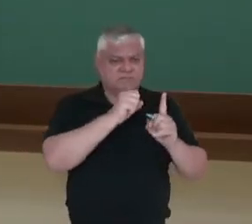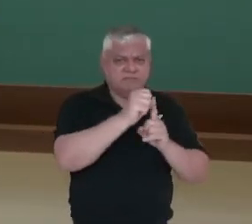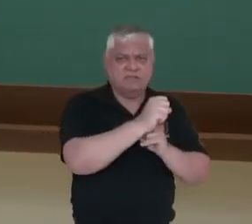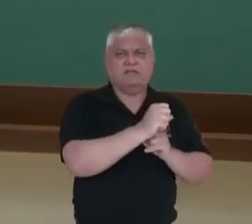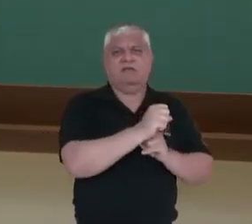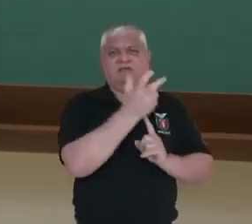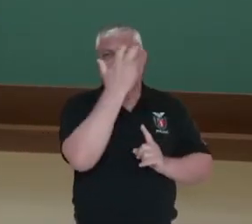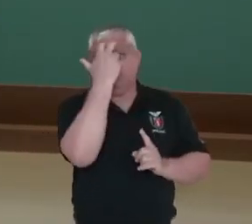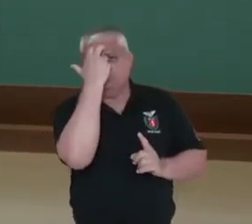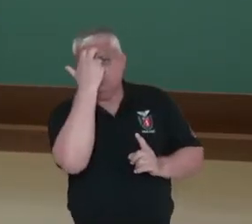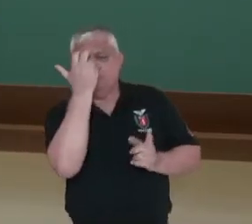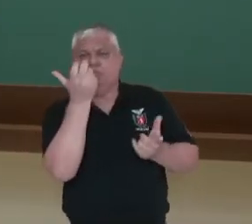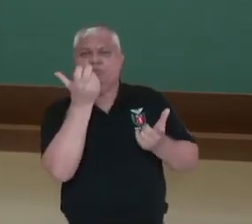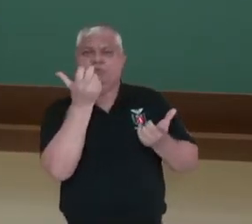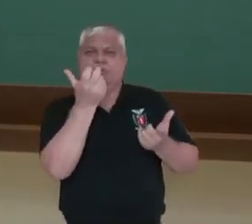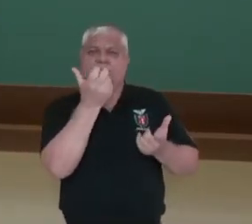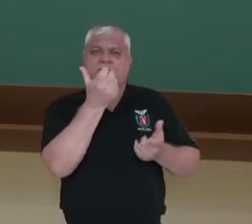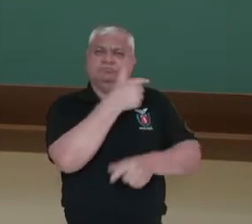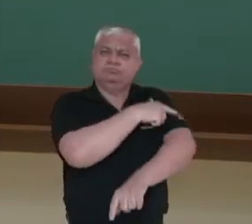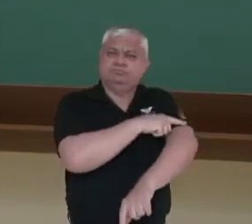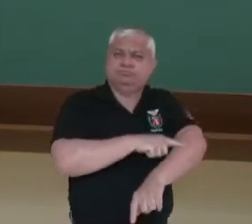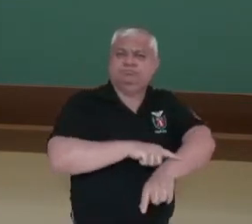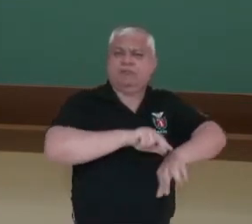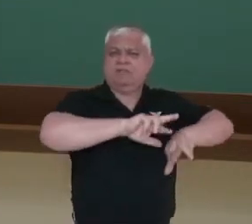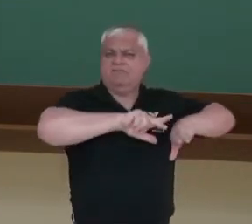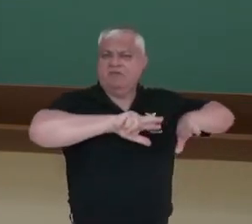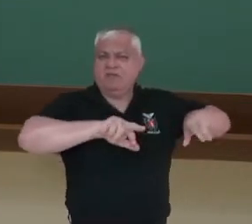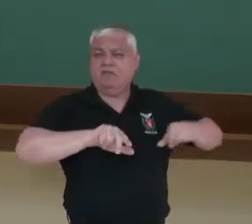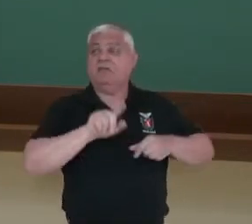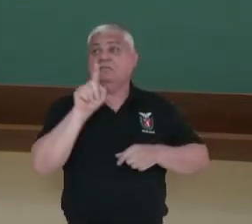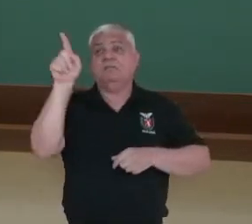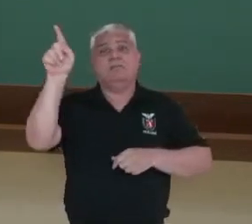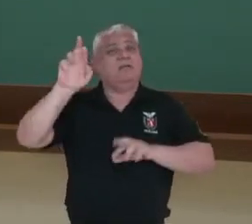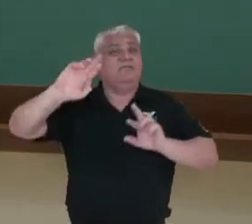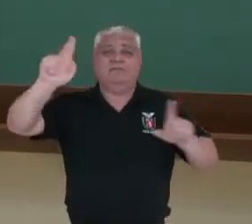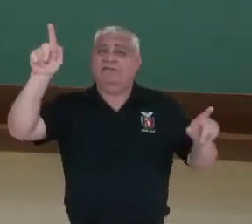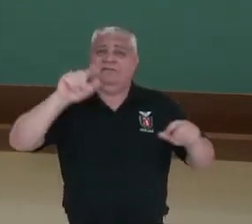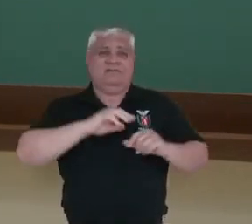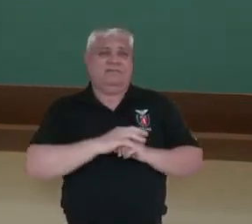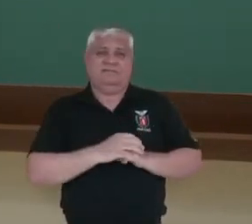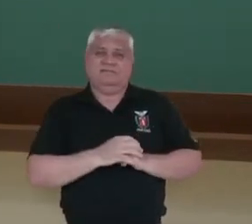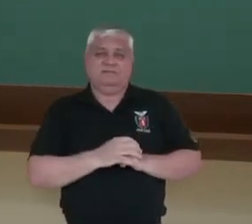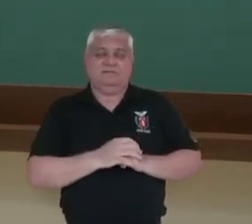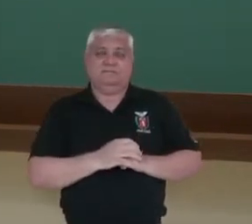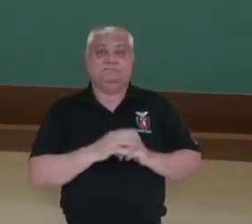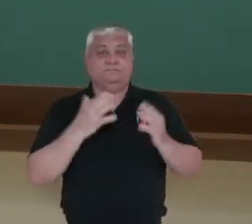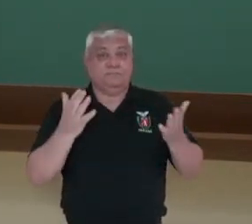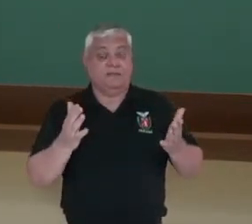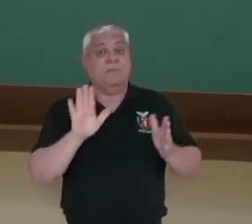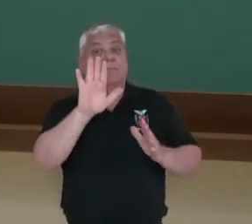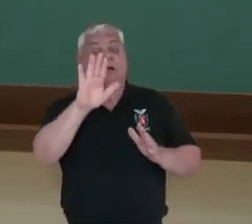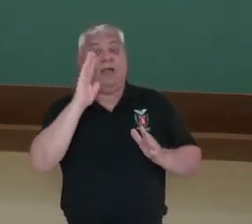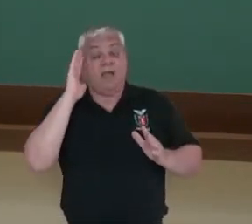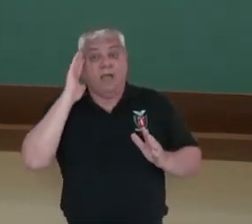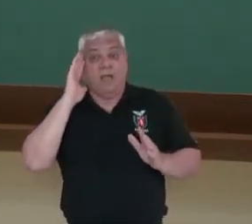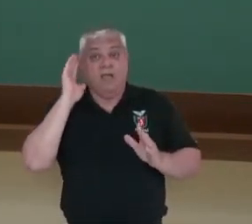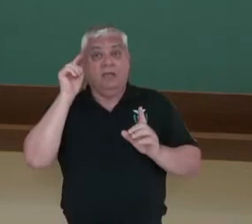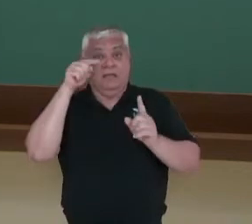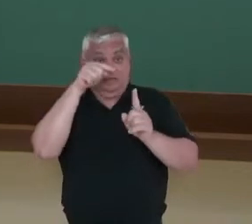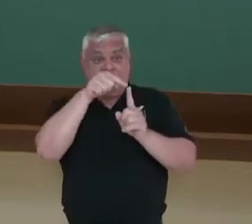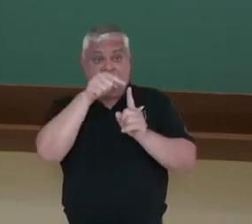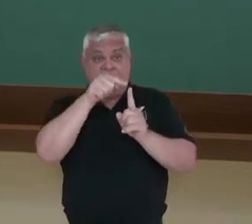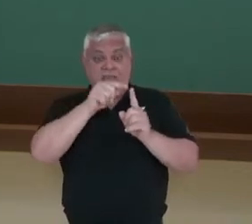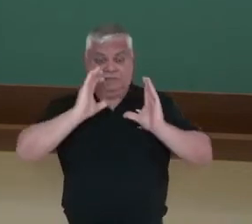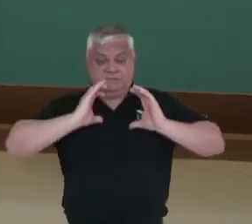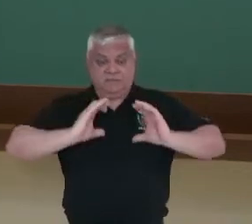culturas distintas, processo sócio-histórico de construção bastante distintos, apesar da ideia de ser cidadão seja uma ideia